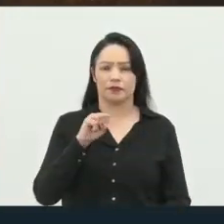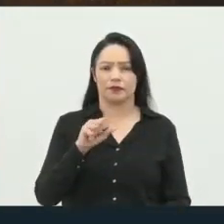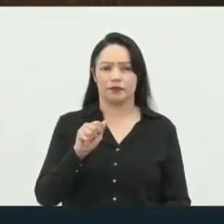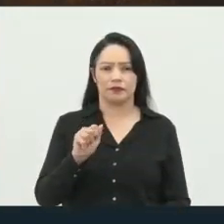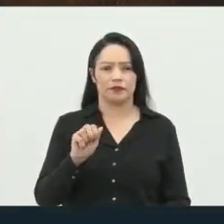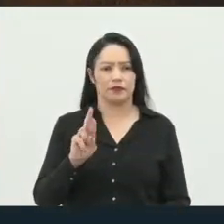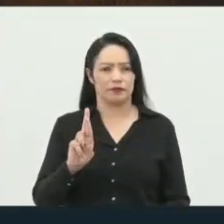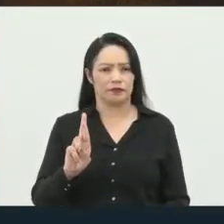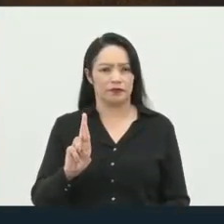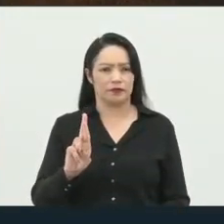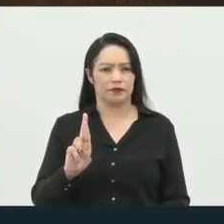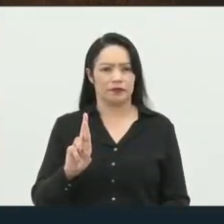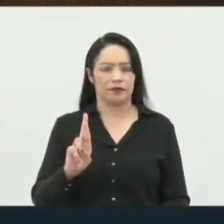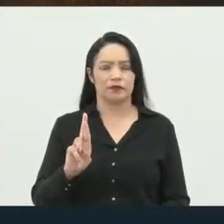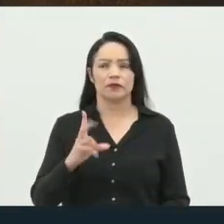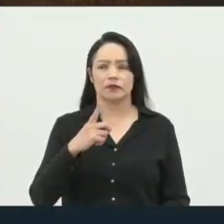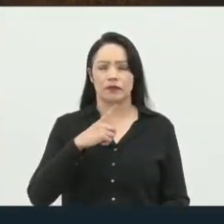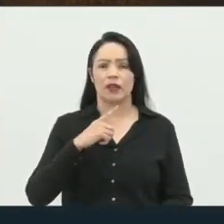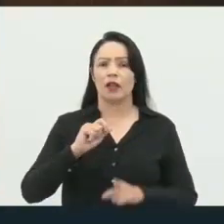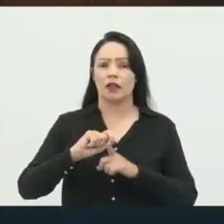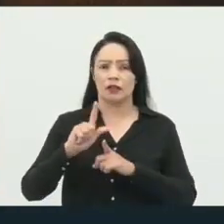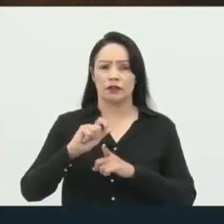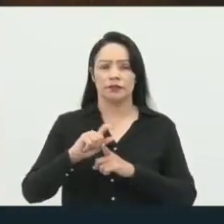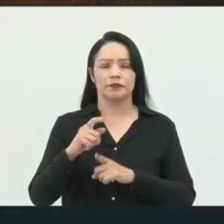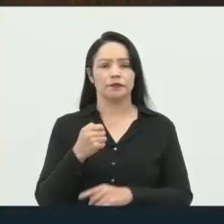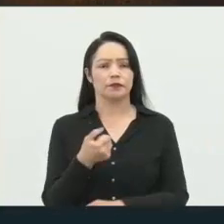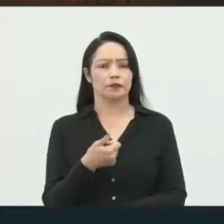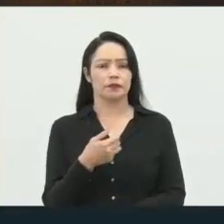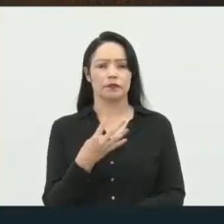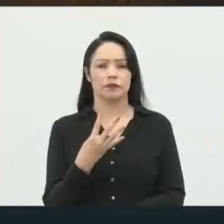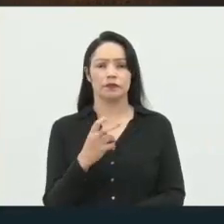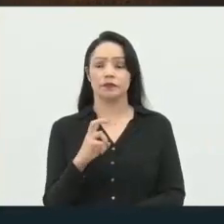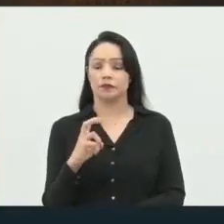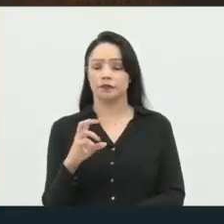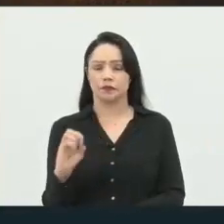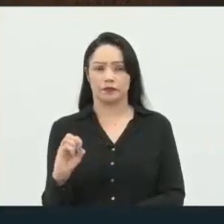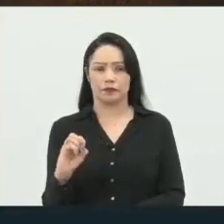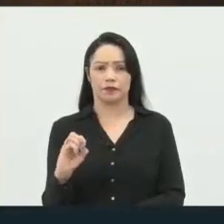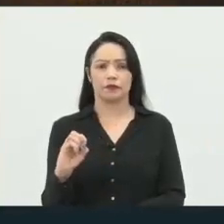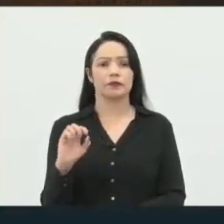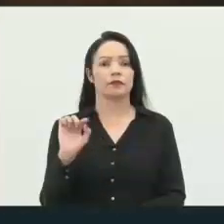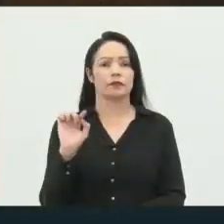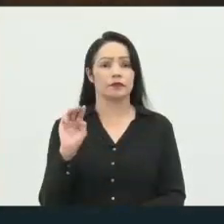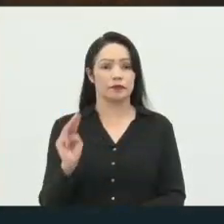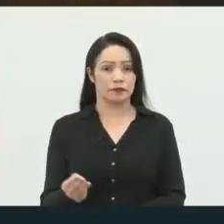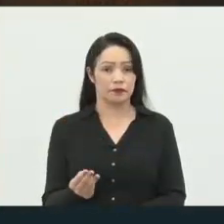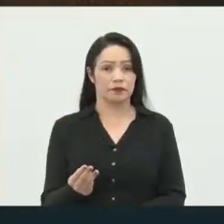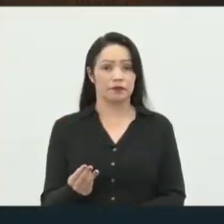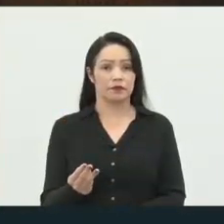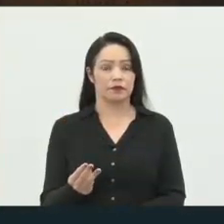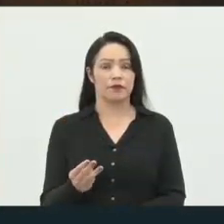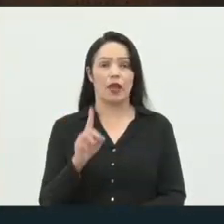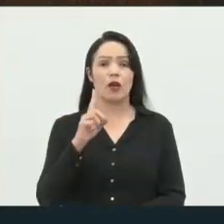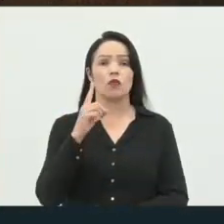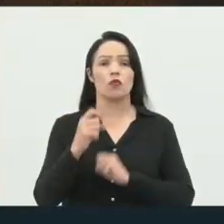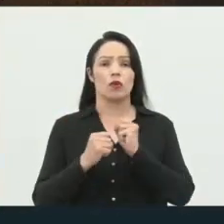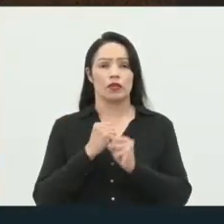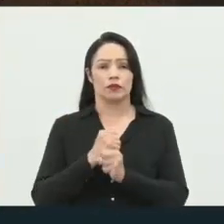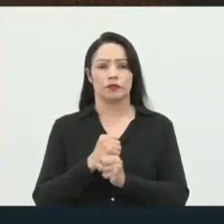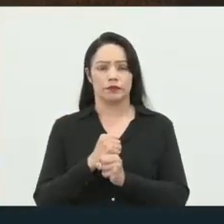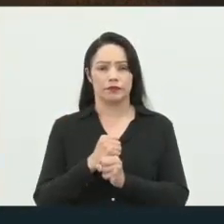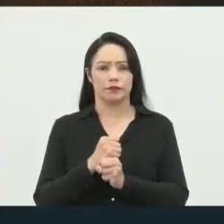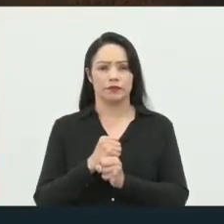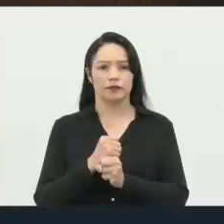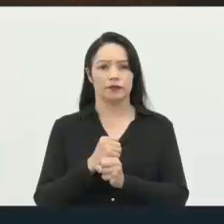os aluguéis de Quase 50 milhões né que é um aluguel por um ano por um ano né